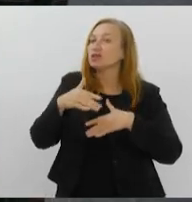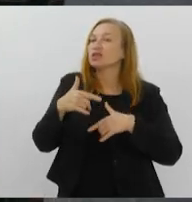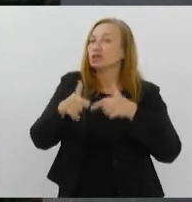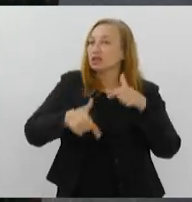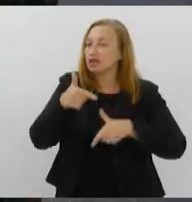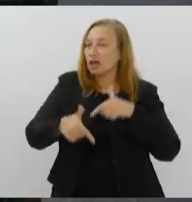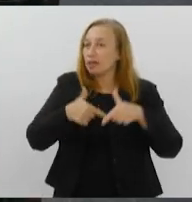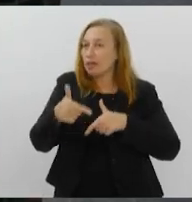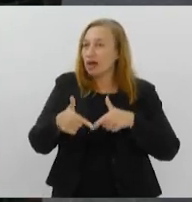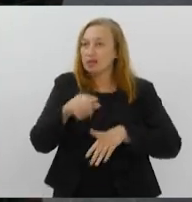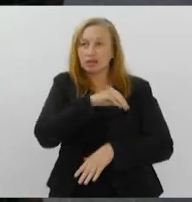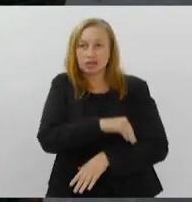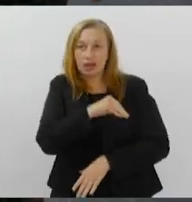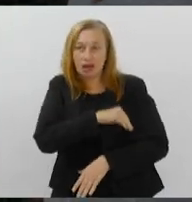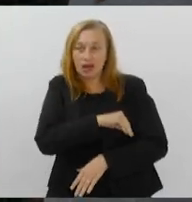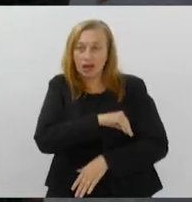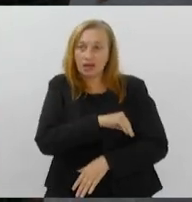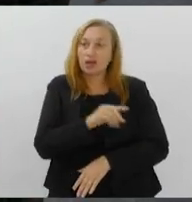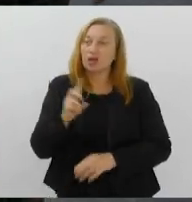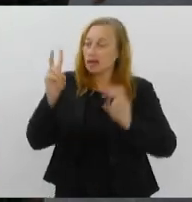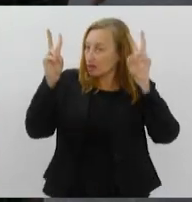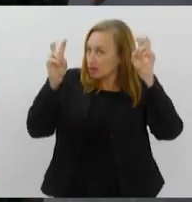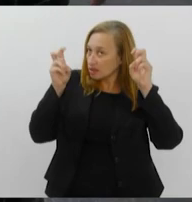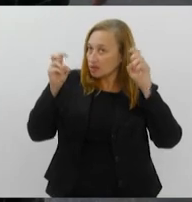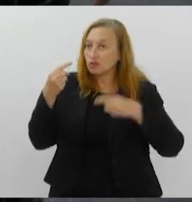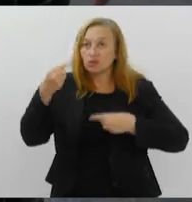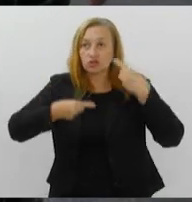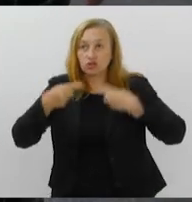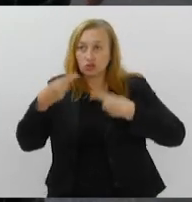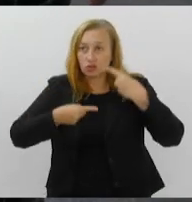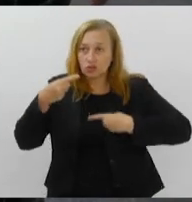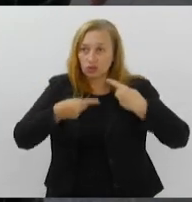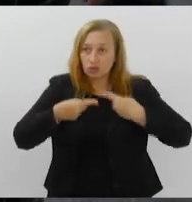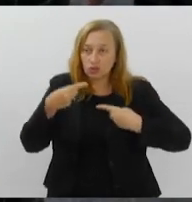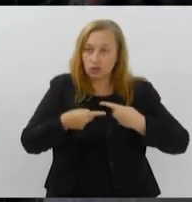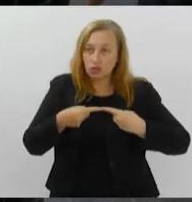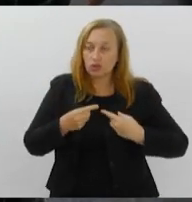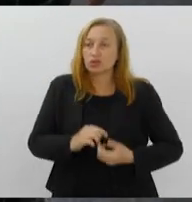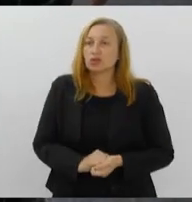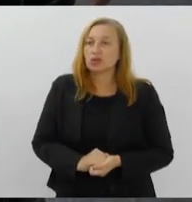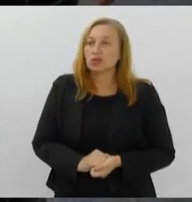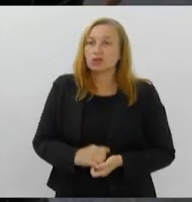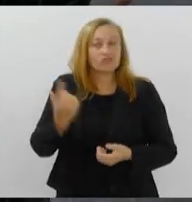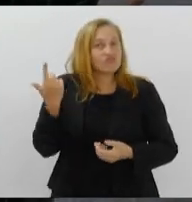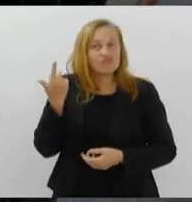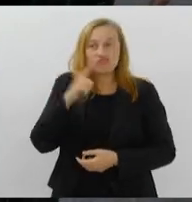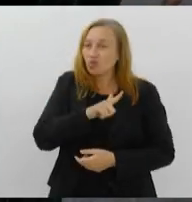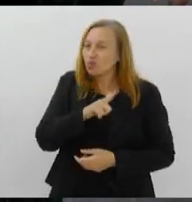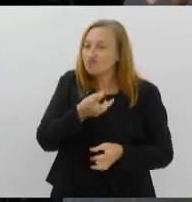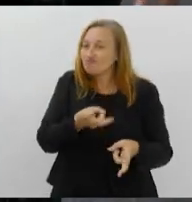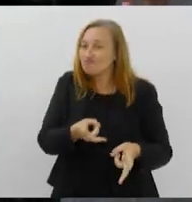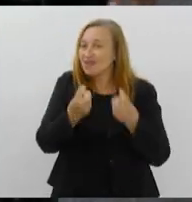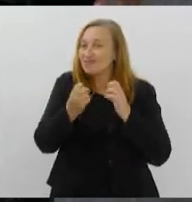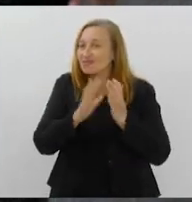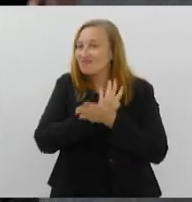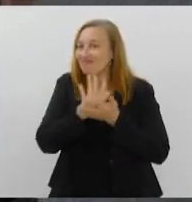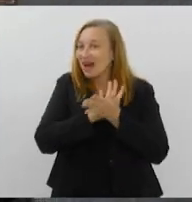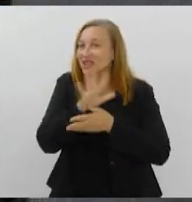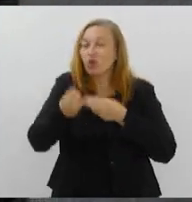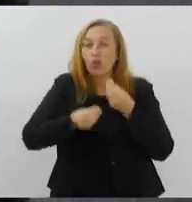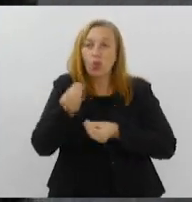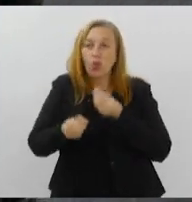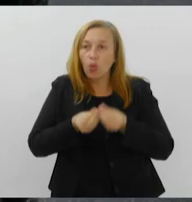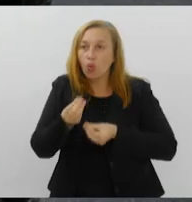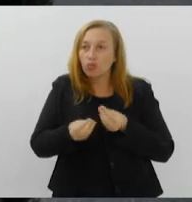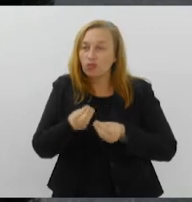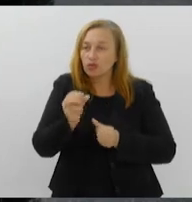emprego e renda, no caso da matéria em discussão em tela neste momento, nós não conseguimos identificar como isso seria